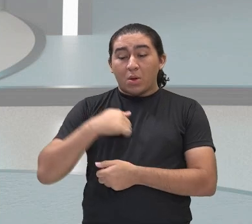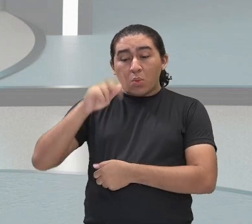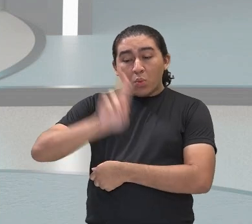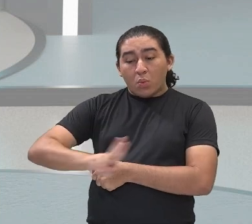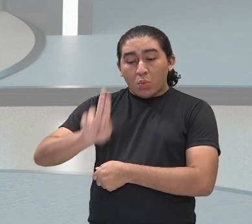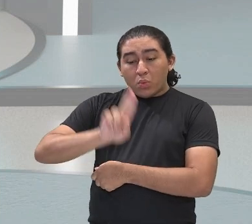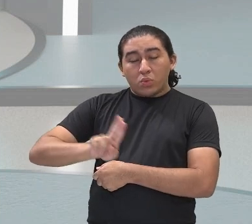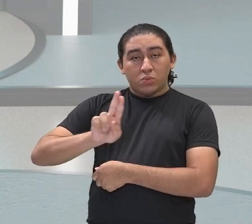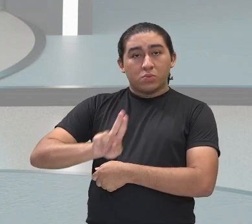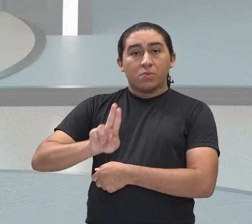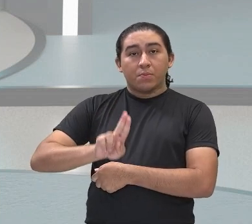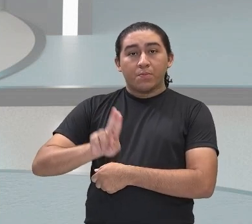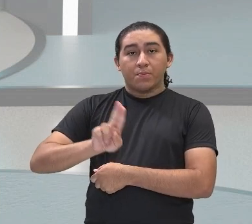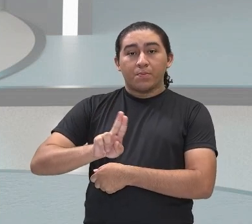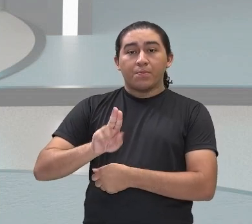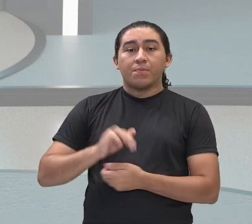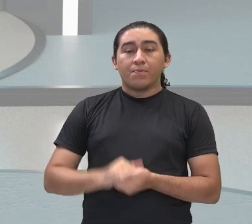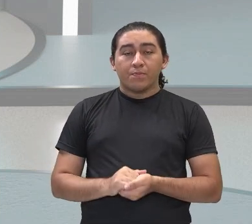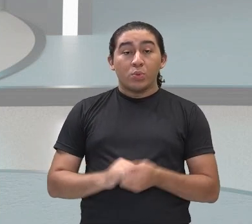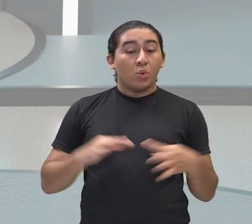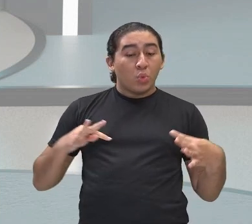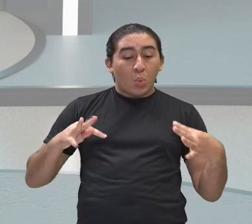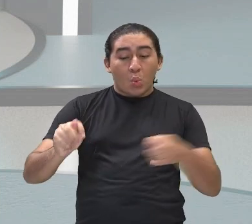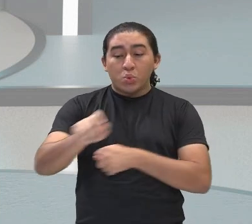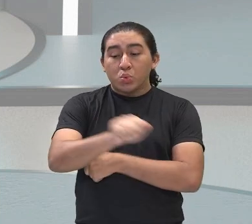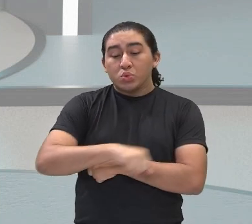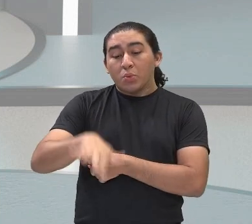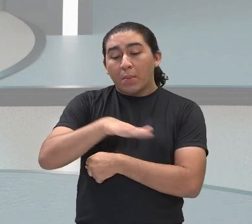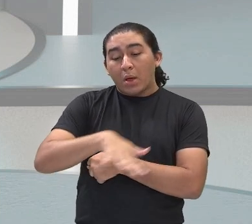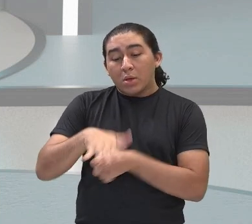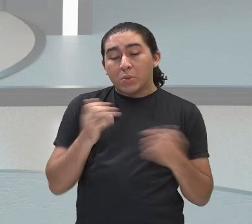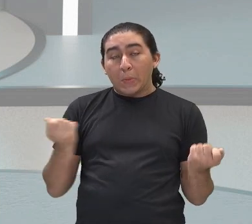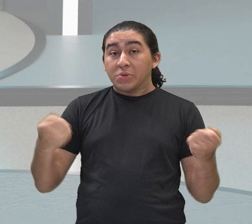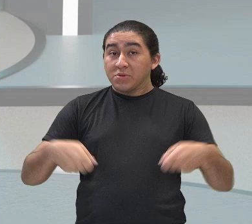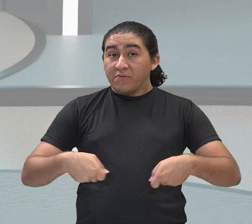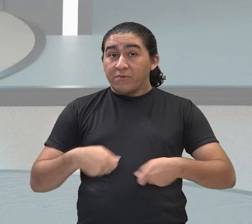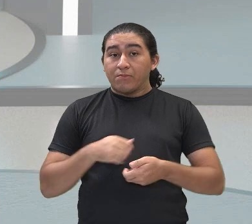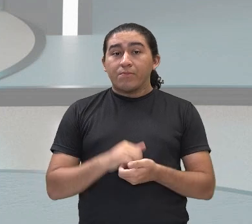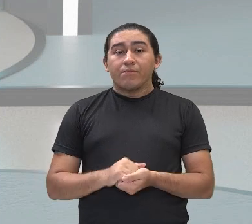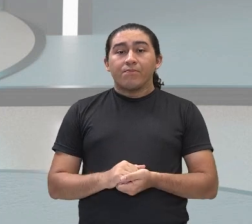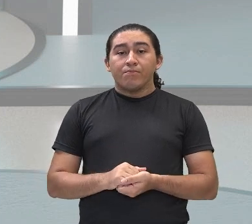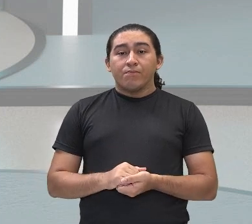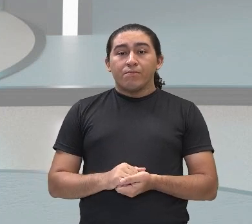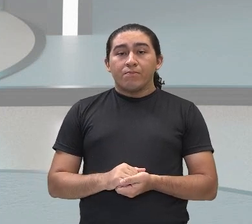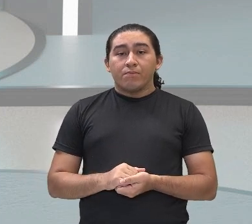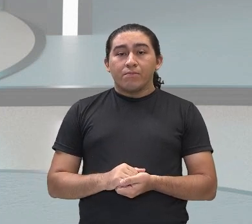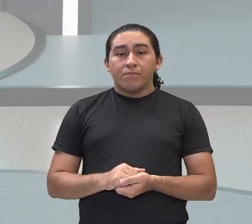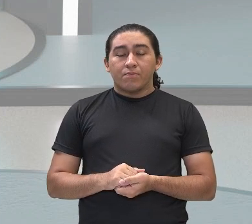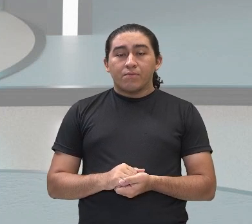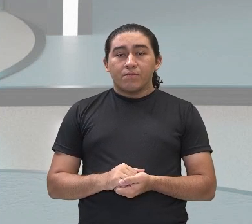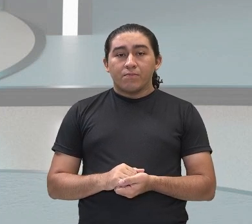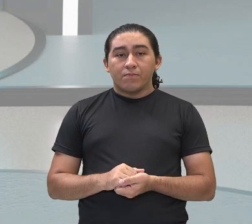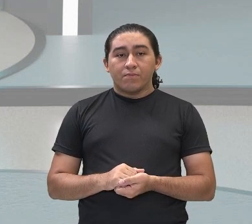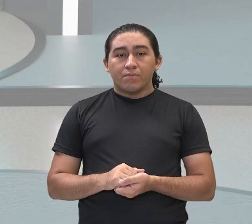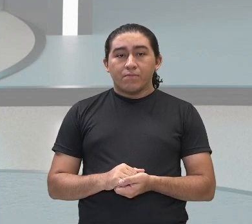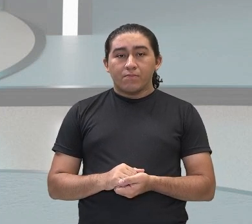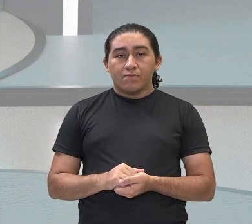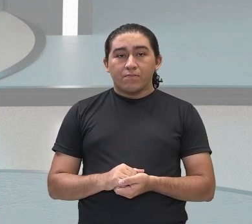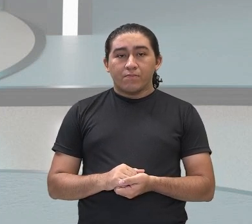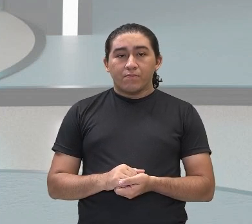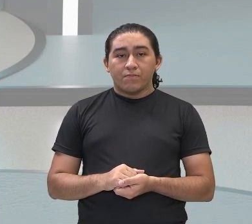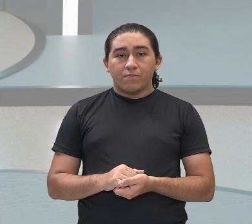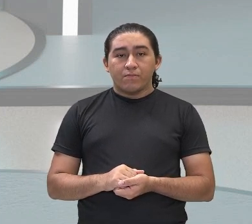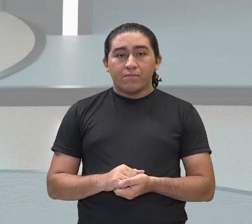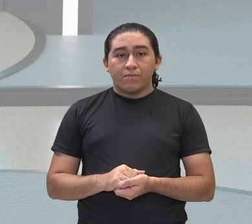A questão dessa totalidade do meu espaço. E a gente vai vendo